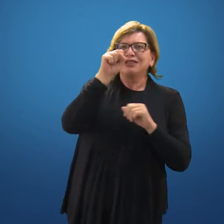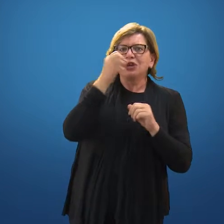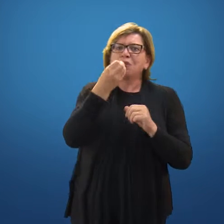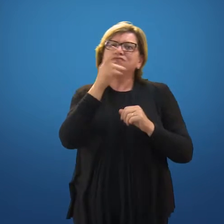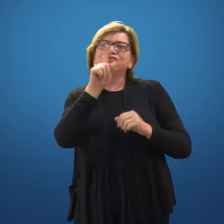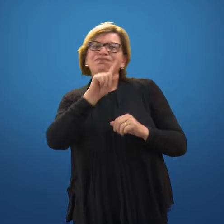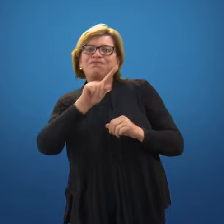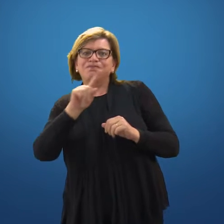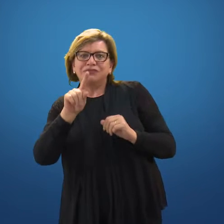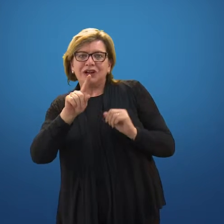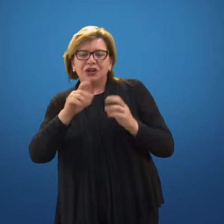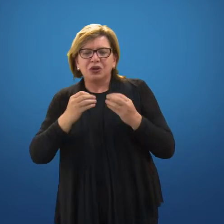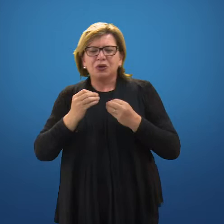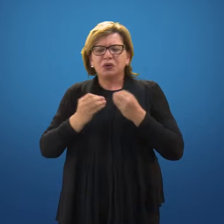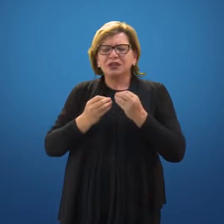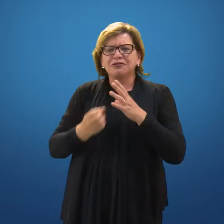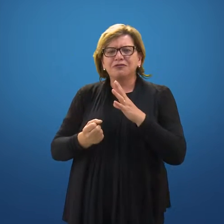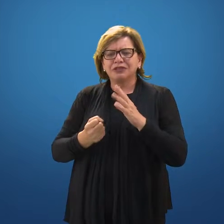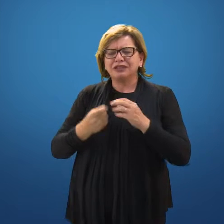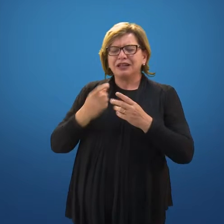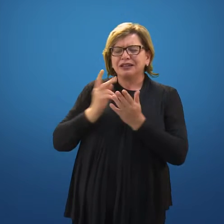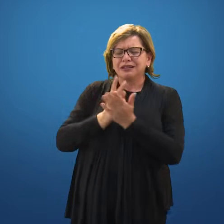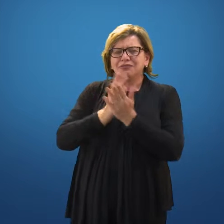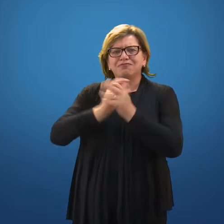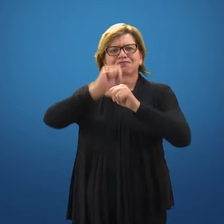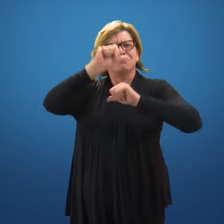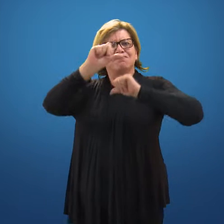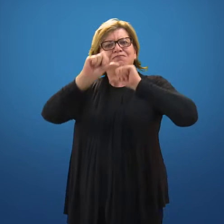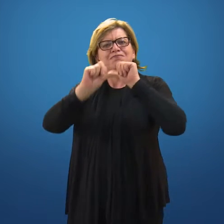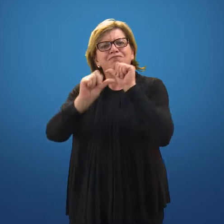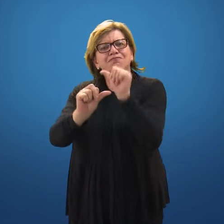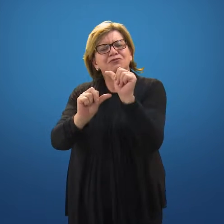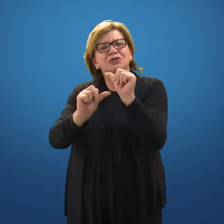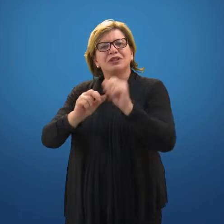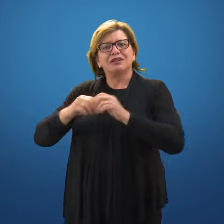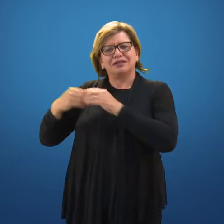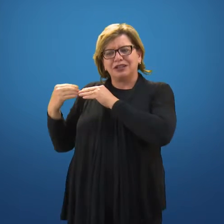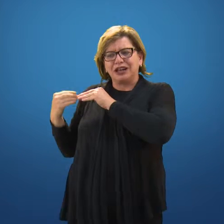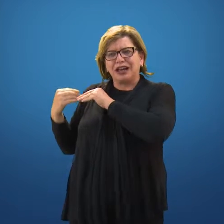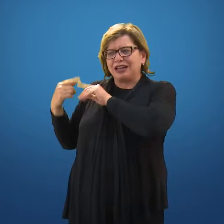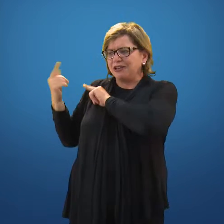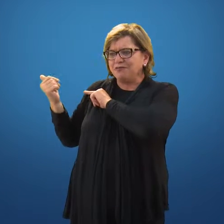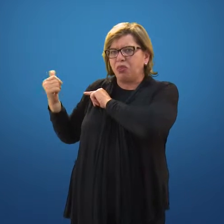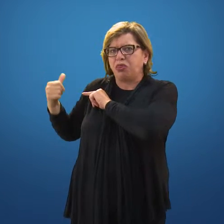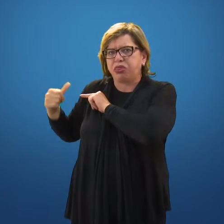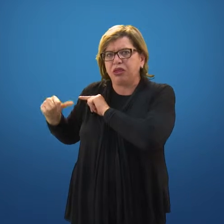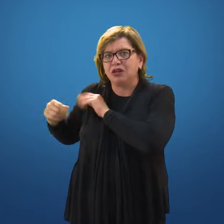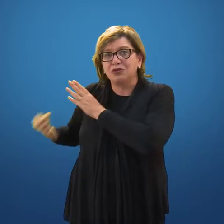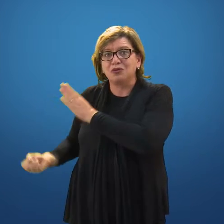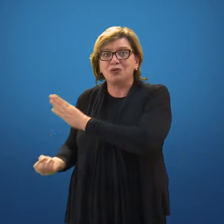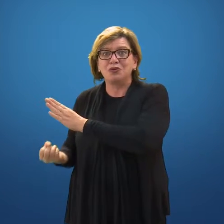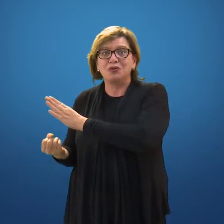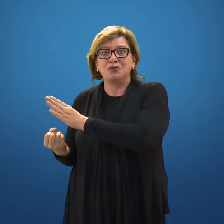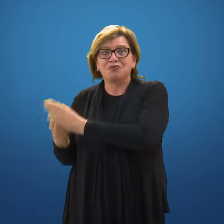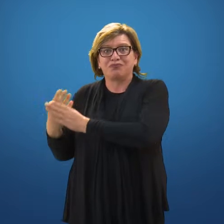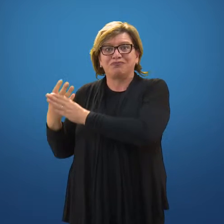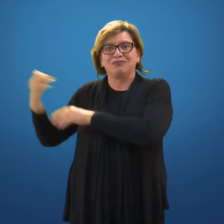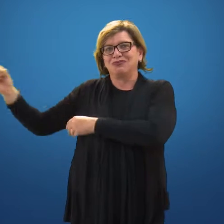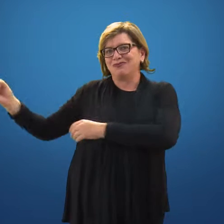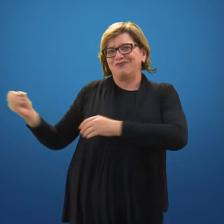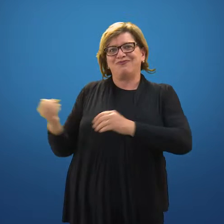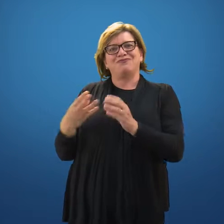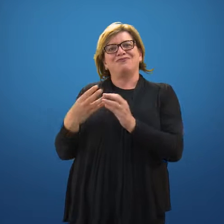negações. Ou seja, o apogeu de um sistema coincide justamente com o início da sua decadência. Isso está